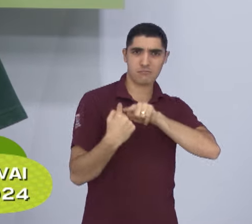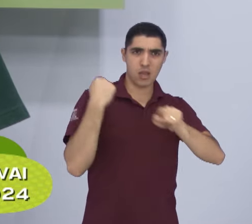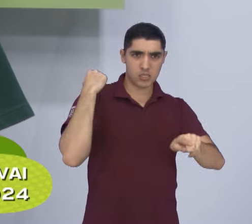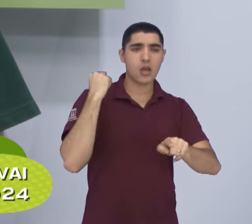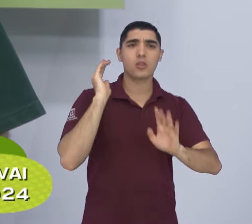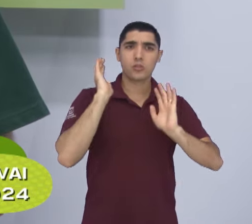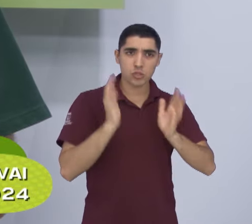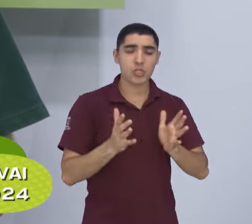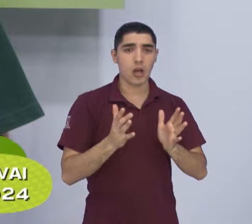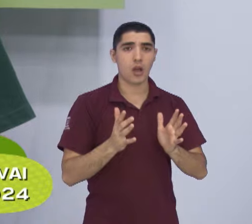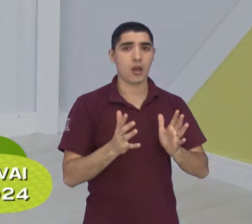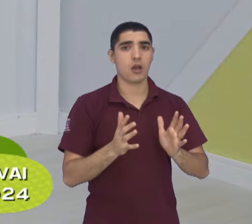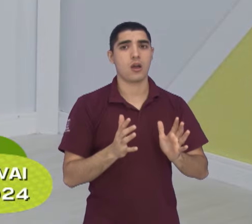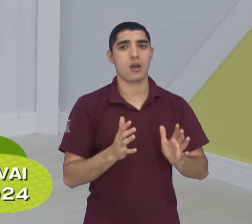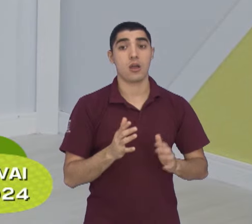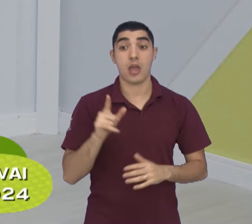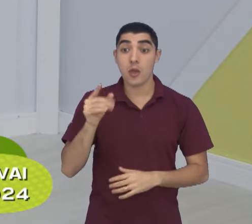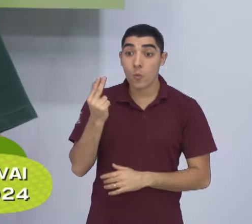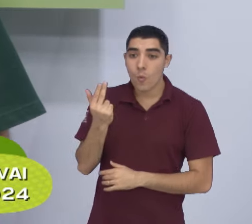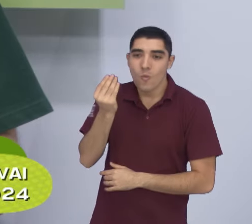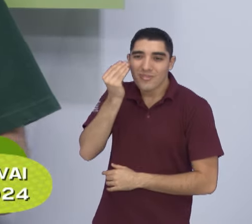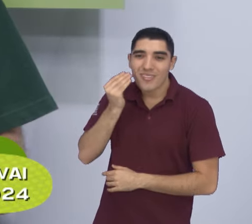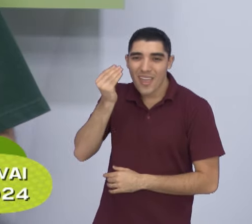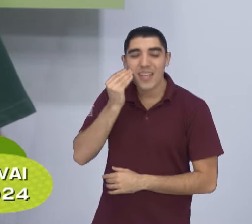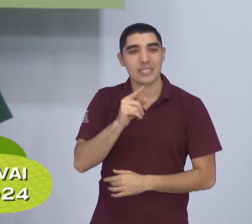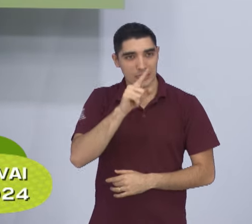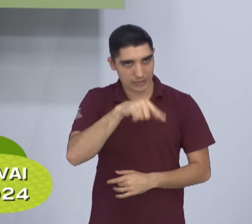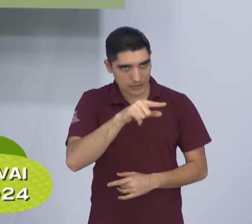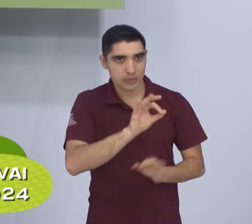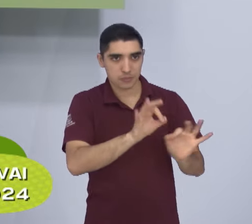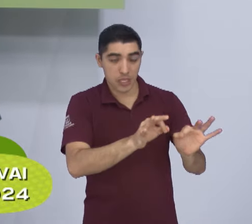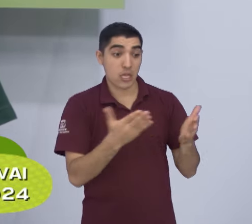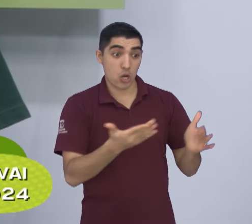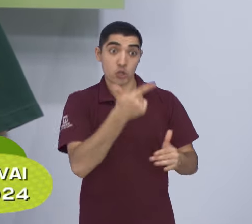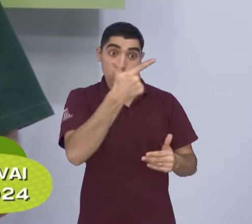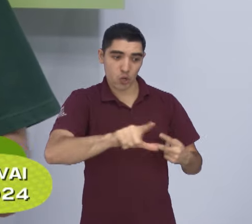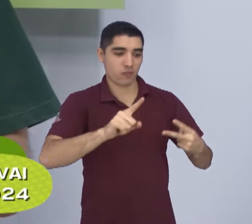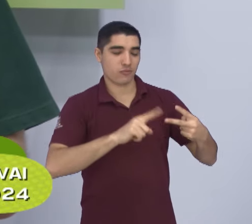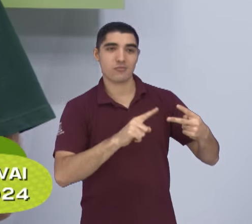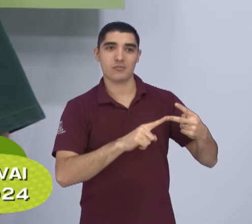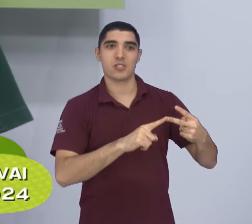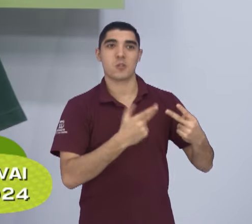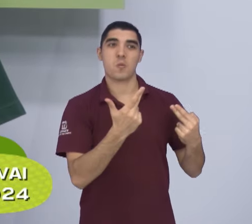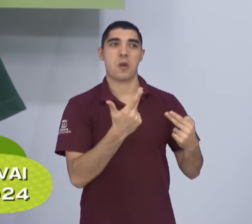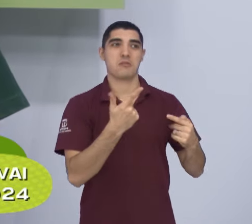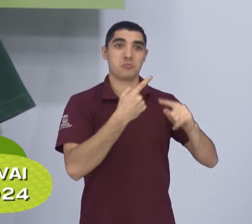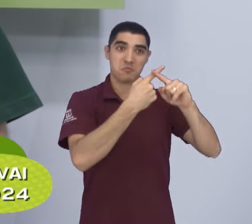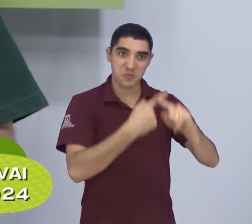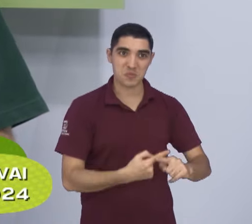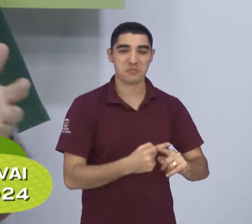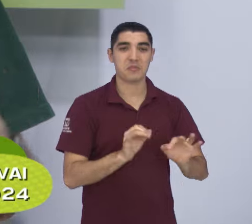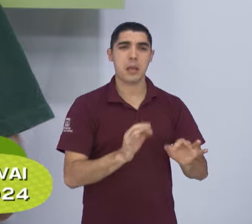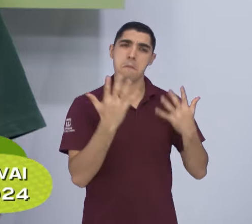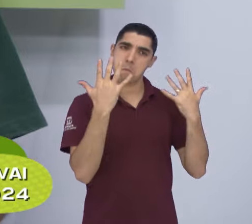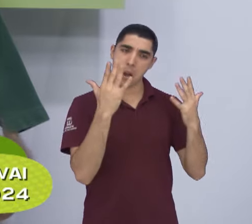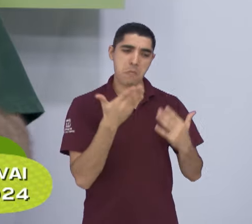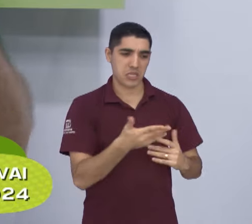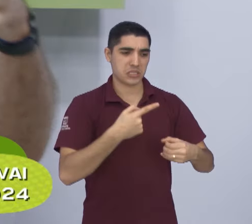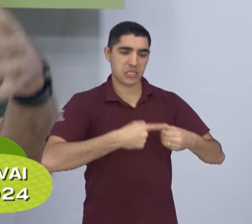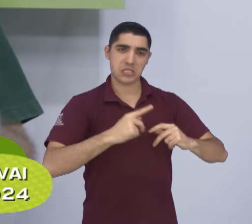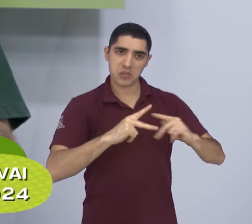de ciclismo também. Teste, né? Justamente para esse. Isso, exatamente. Agora tem mais um. Então, muito bacana. Parabéns para São José, para a